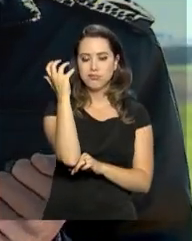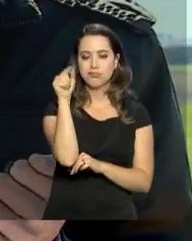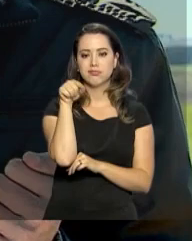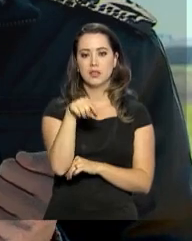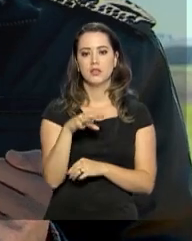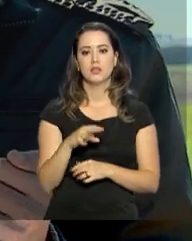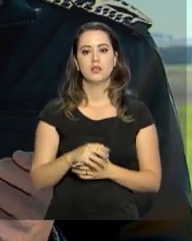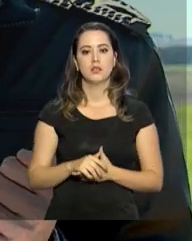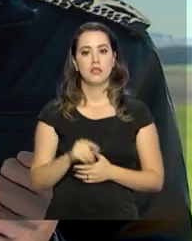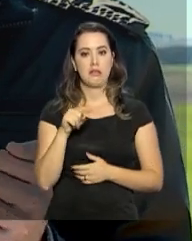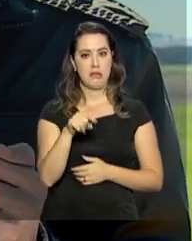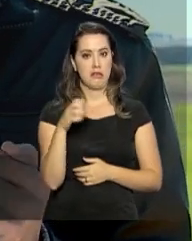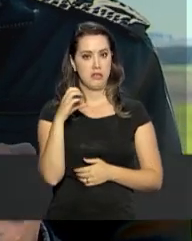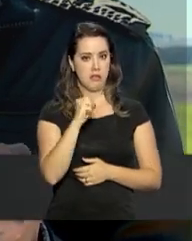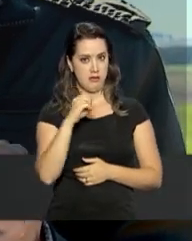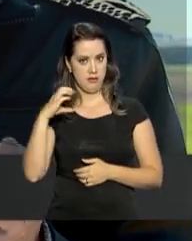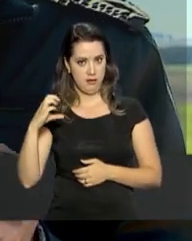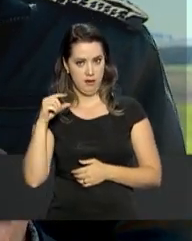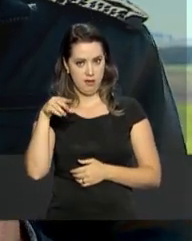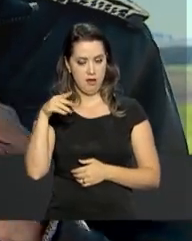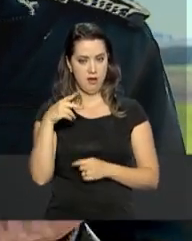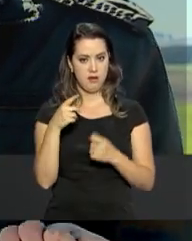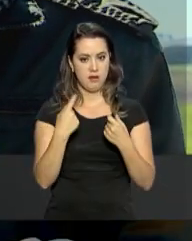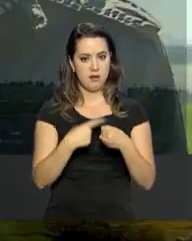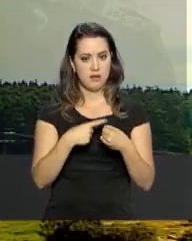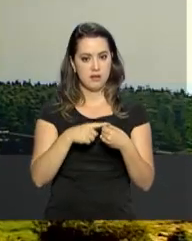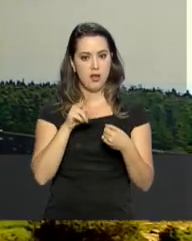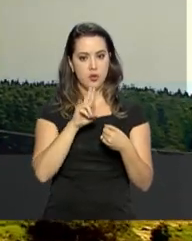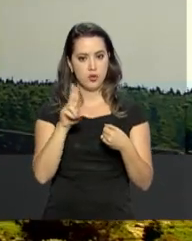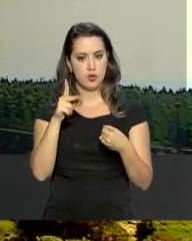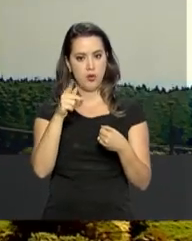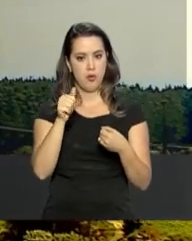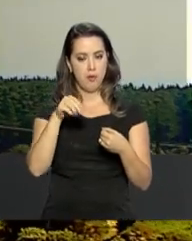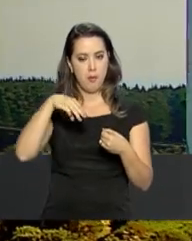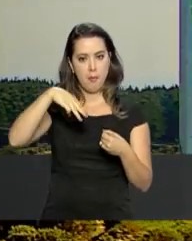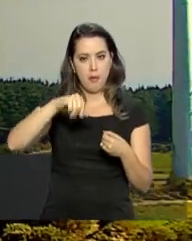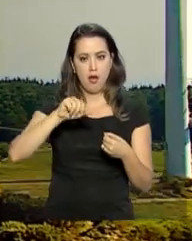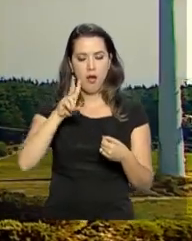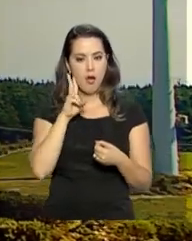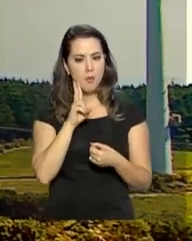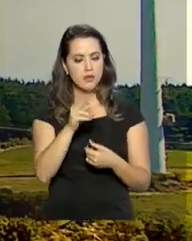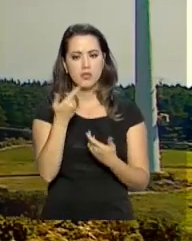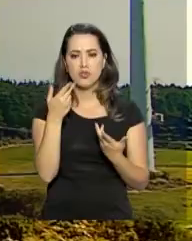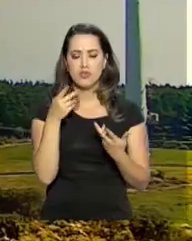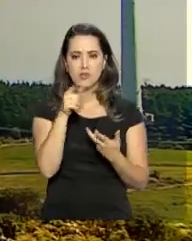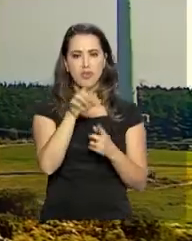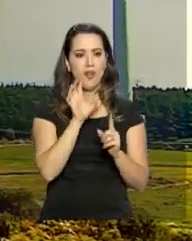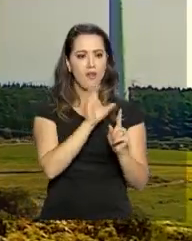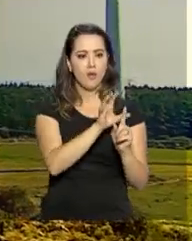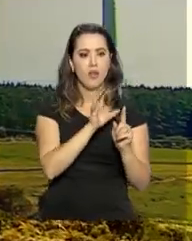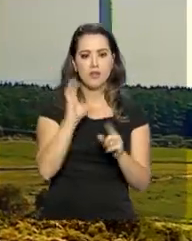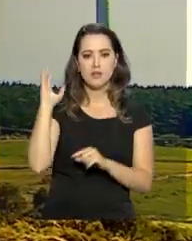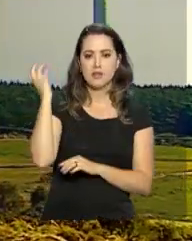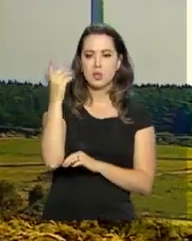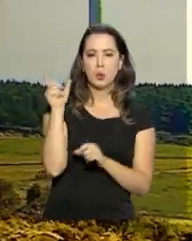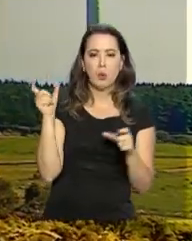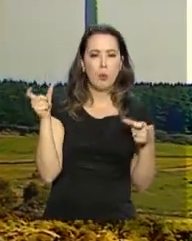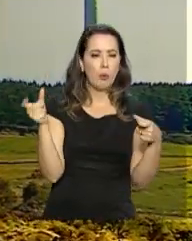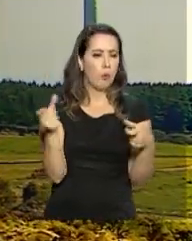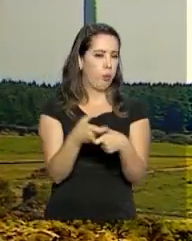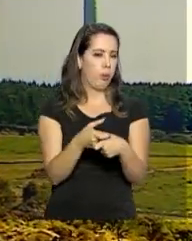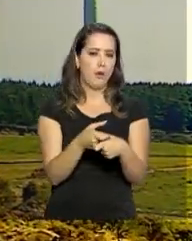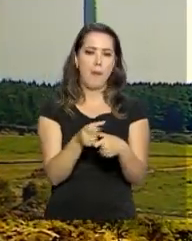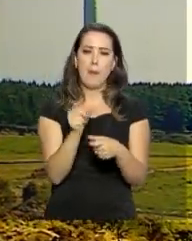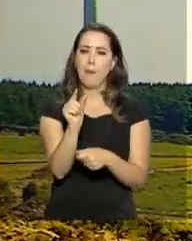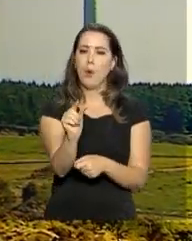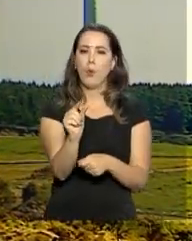palmas né a gente fez o que todos ambientais então a gente vê que eu aí concluiu que os impactos ambientais foram opção muito poucos